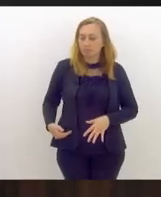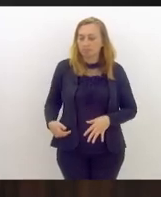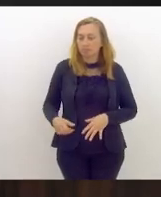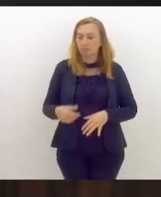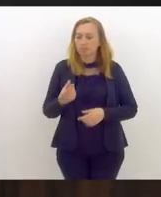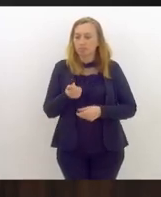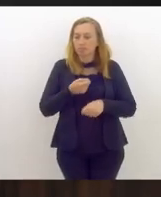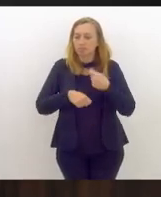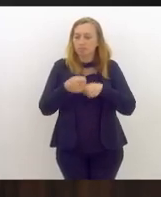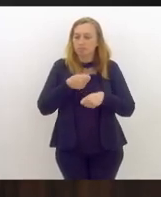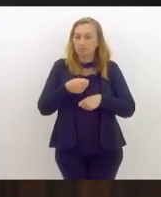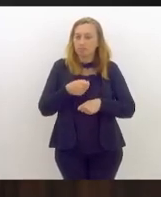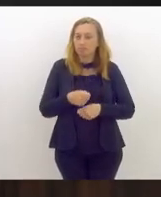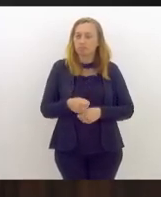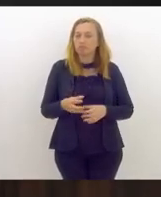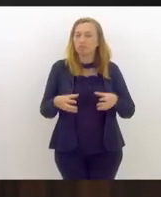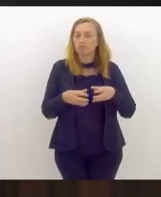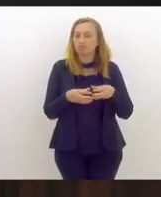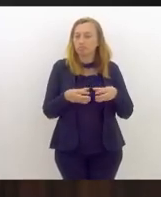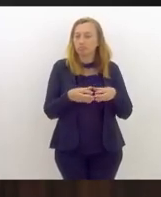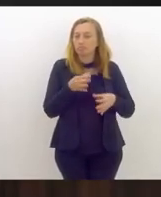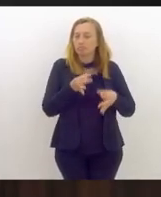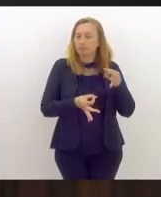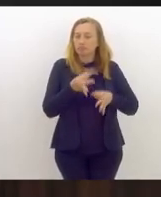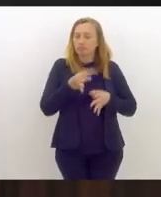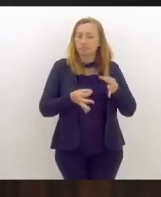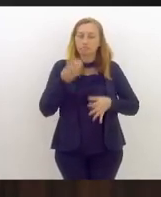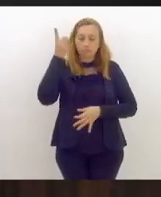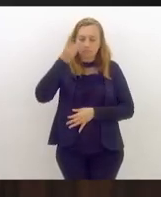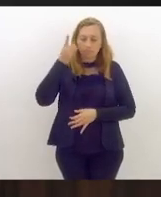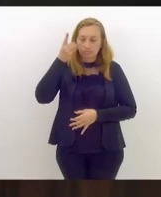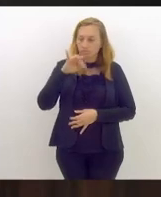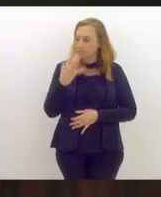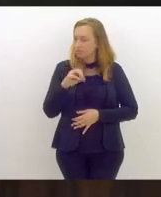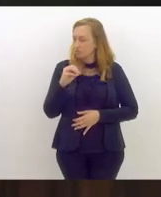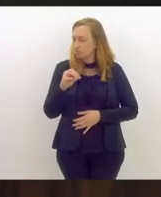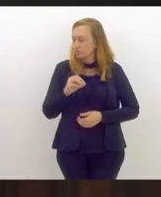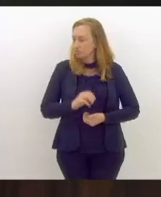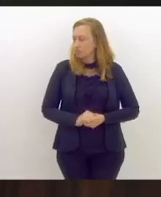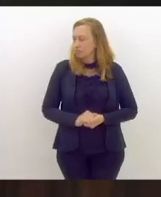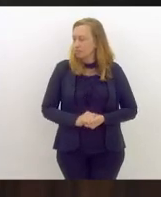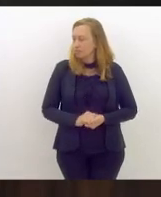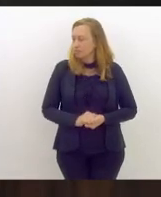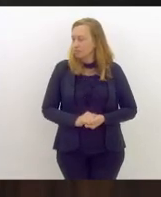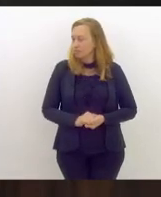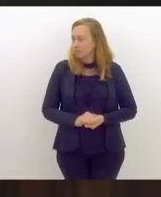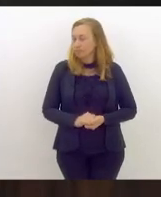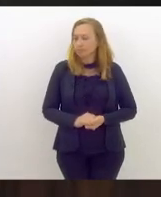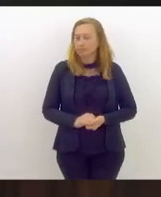emitir parecer pela Comissão Constituição e Justiça, deputado Chico Machado.